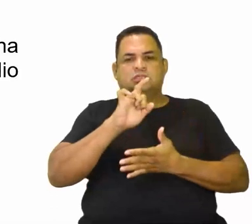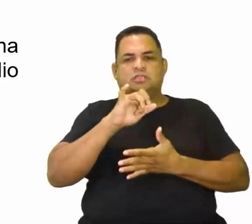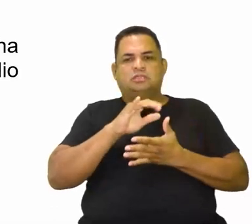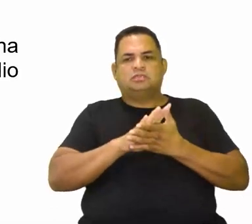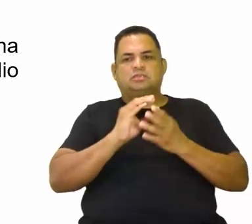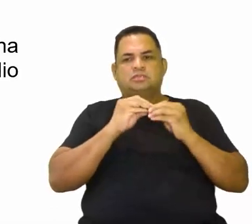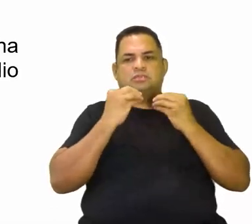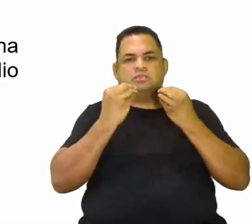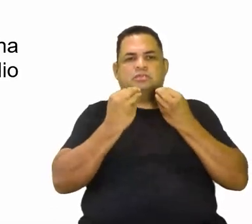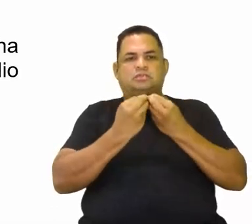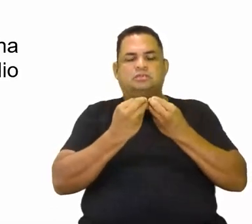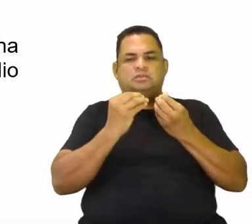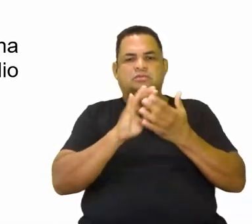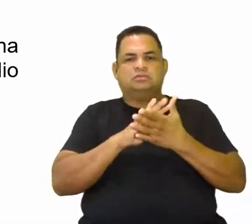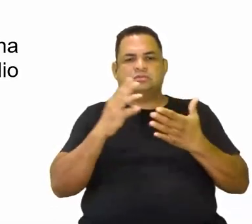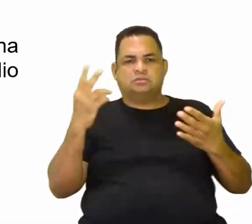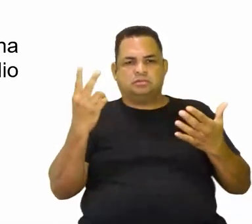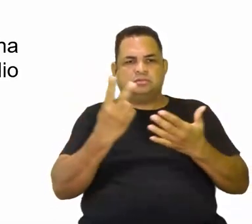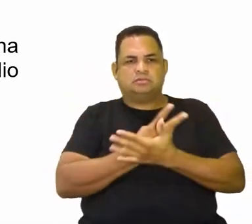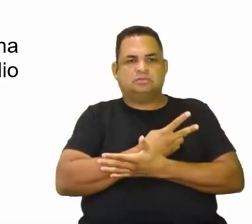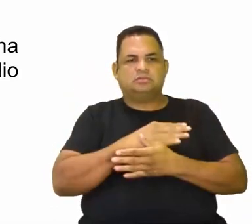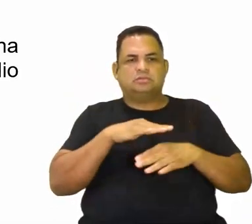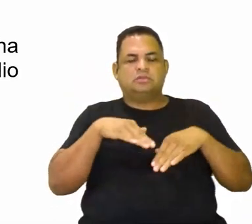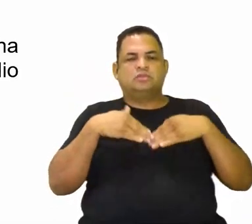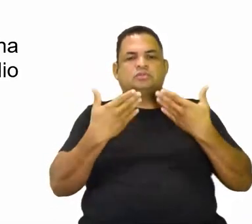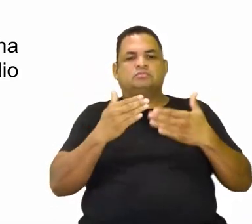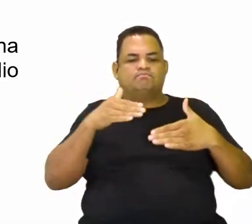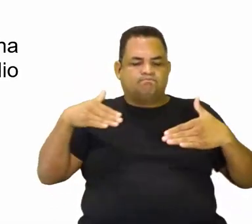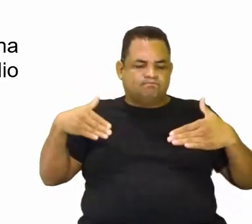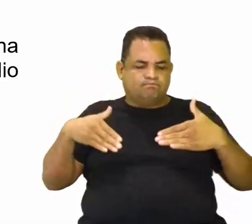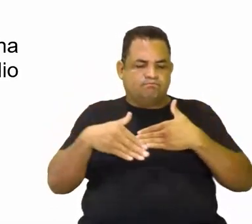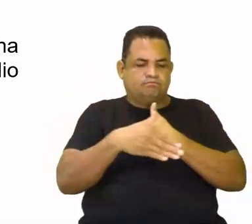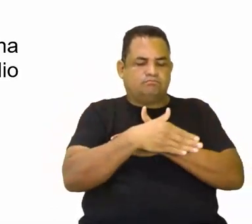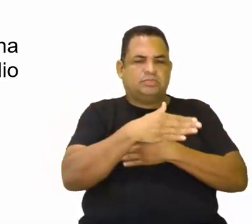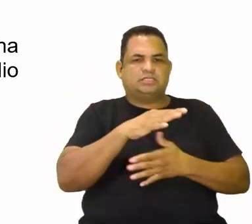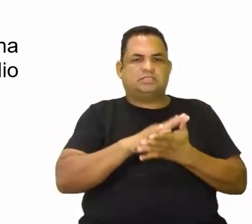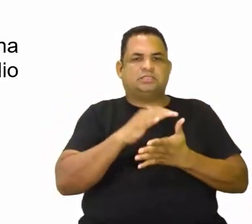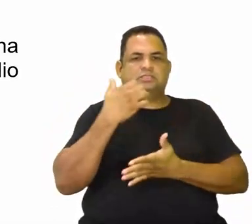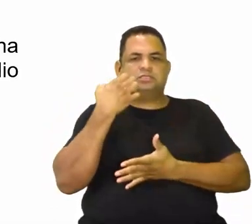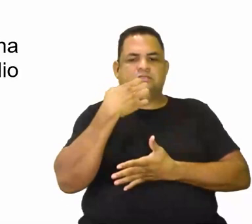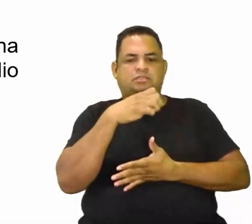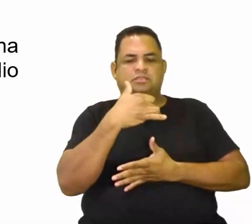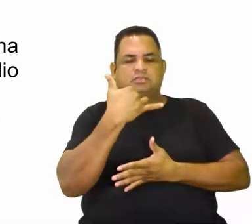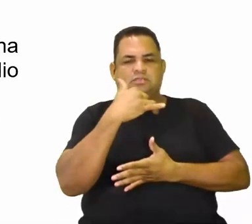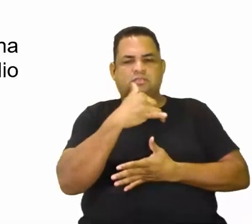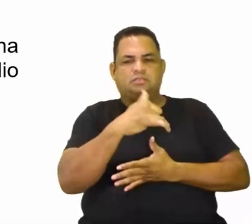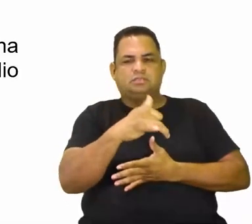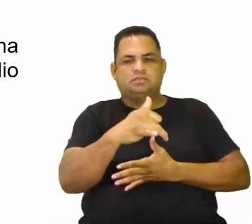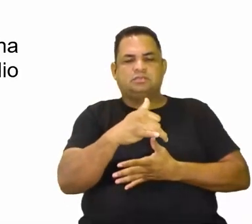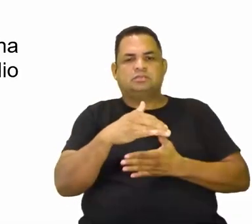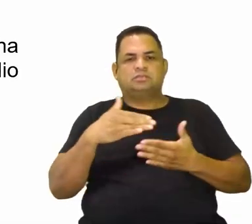da substância, ela é provocada pela passagem de corrente elétrica